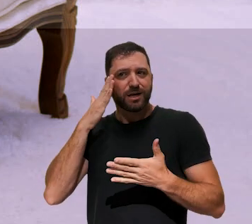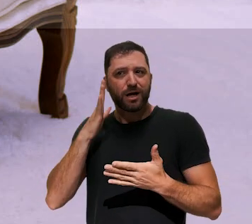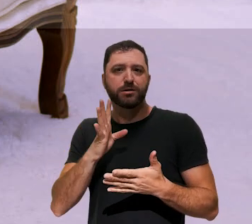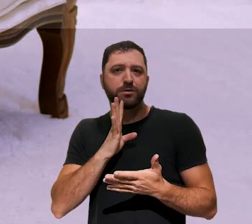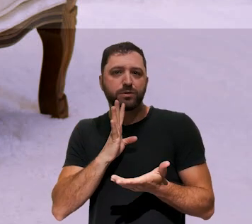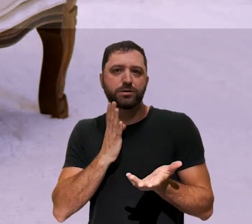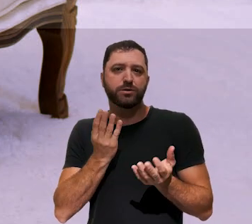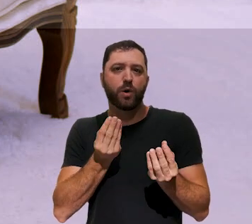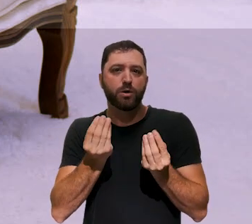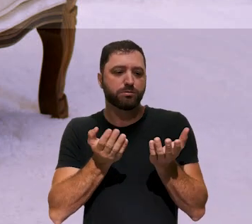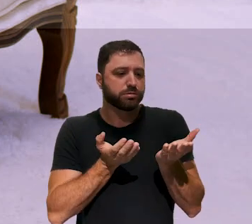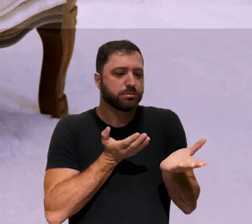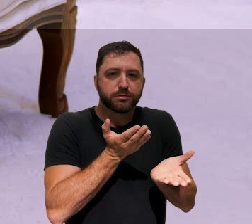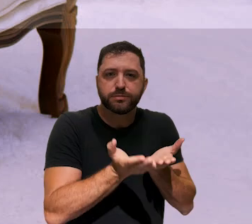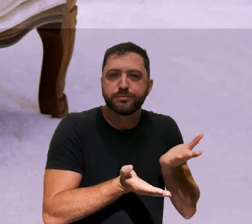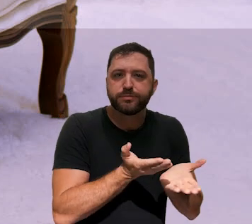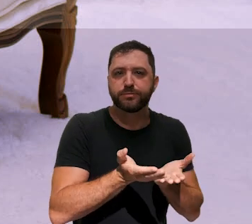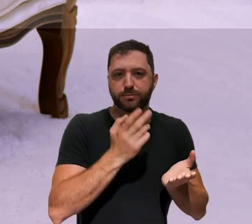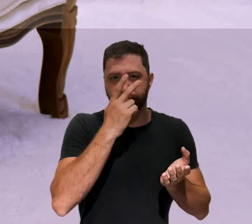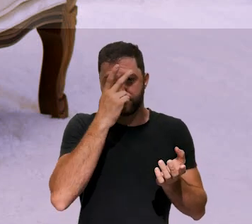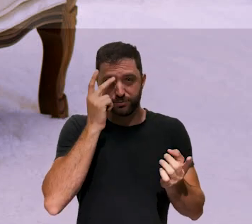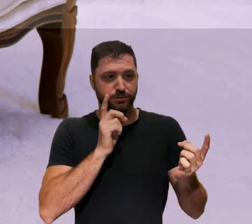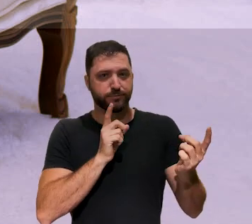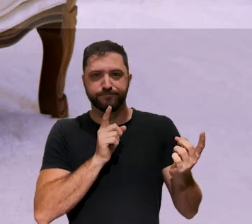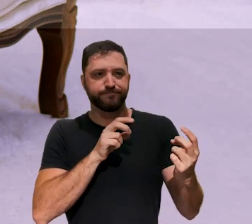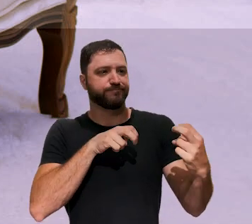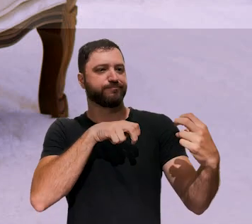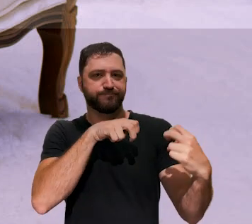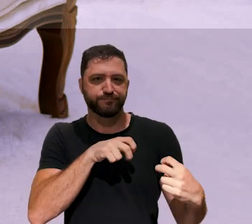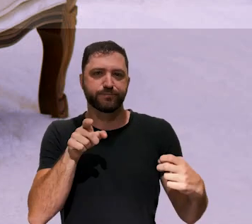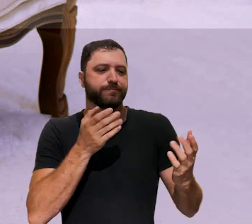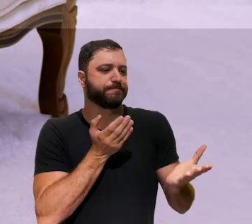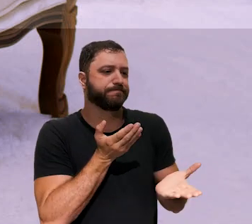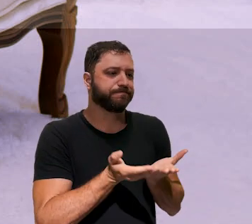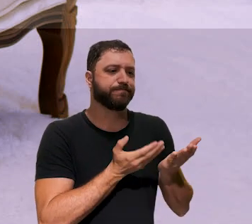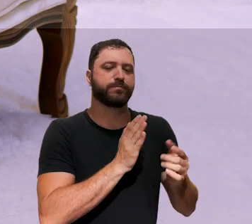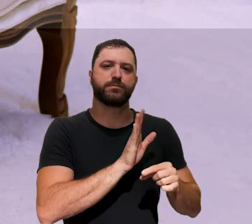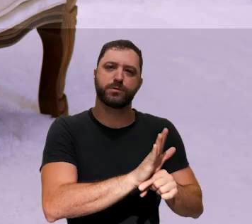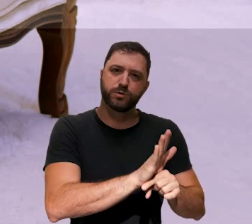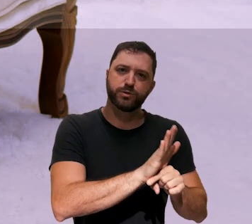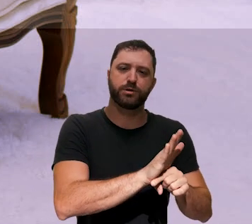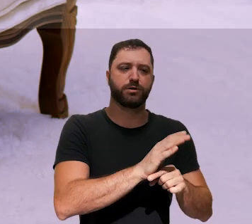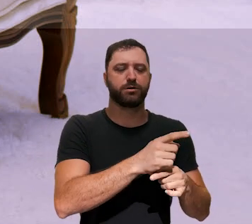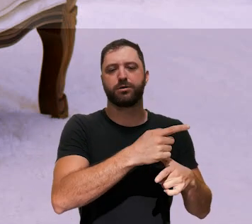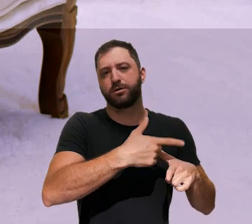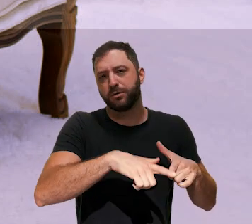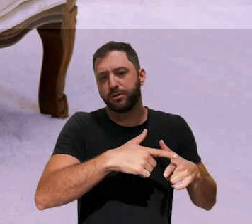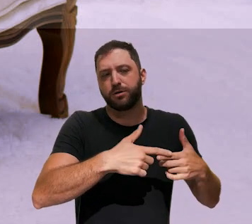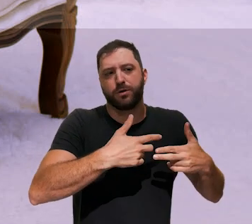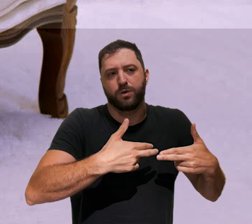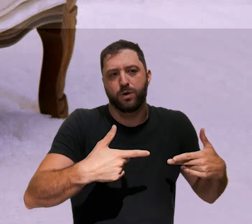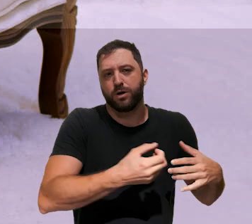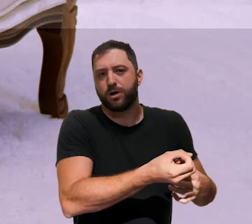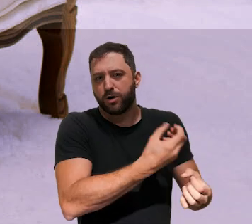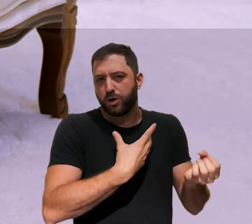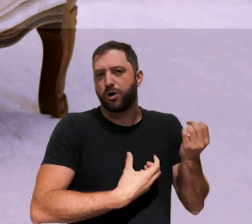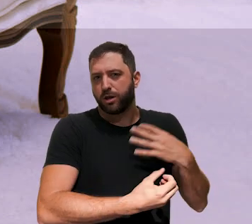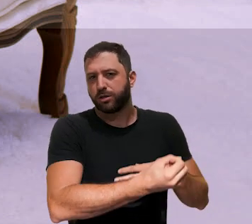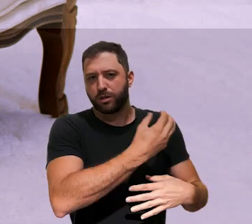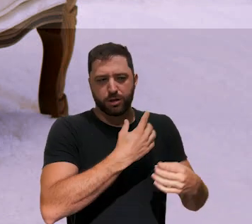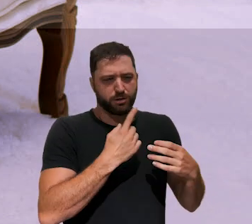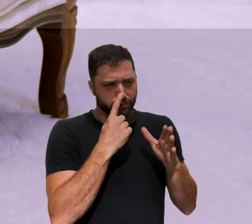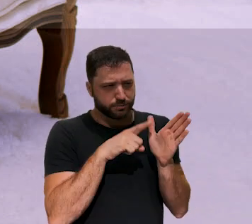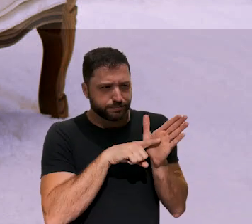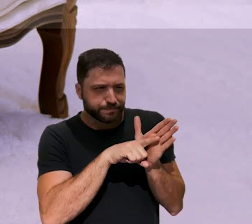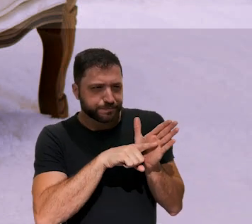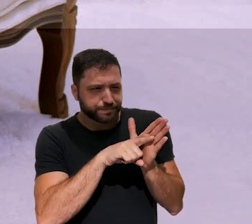médico sabe o que fazer. Exato. Com aquela pessoa que senta no seu gabinete, no seu consultório e traz